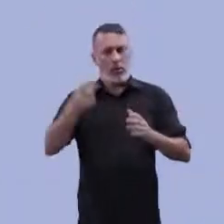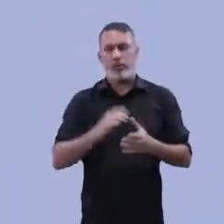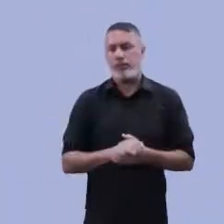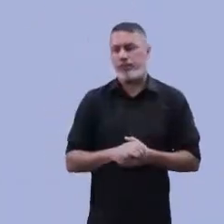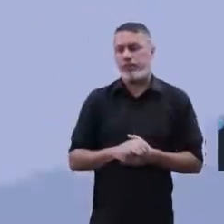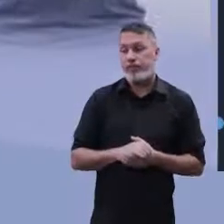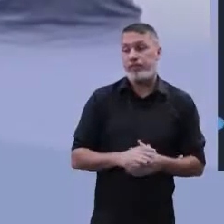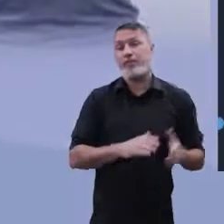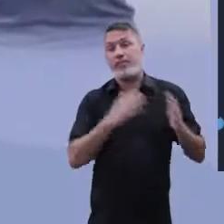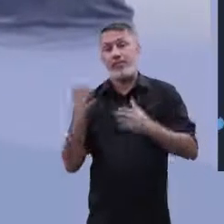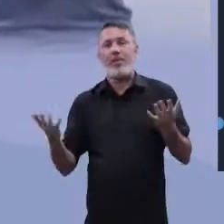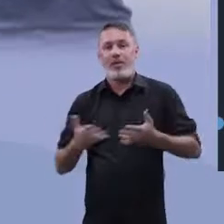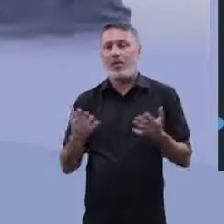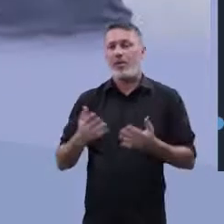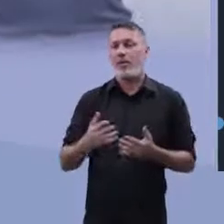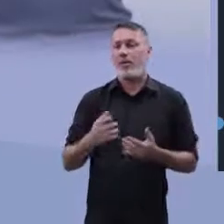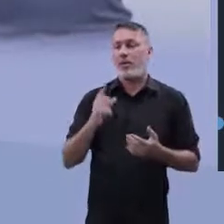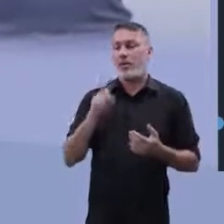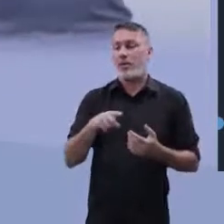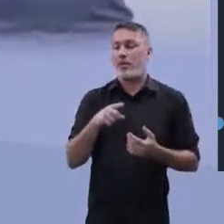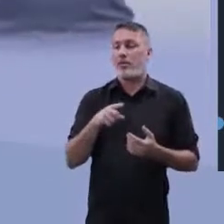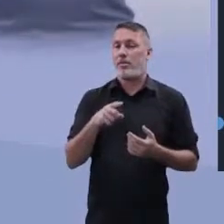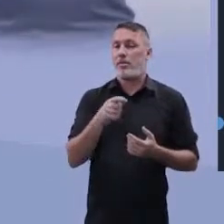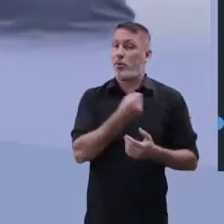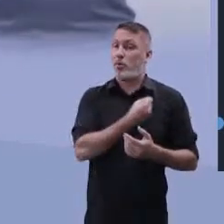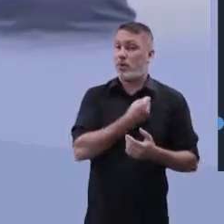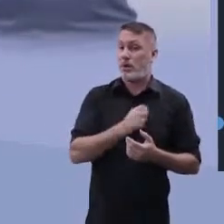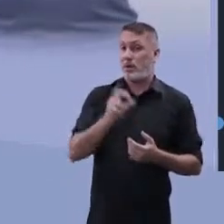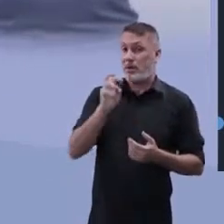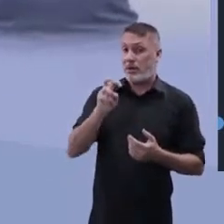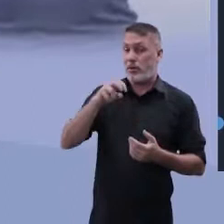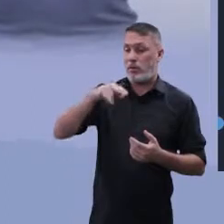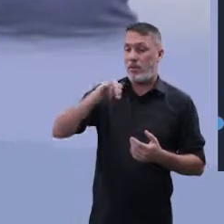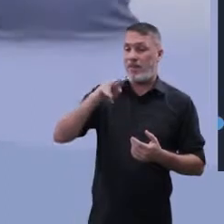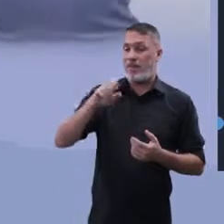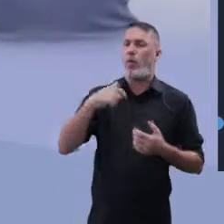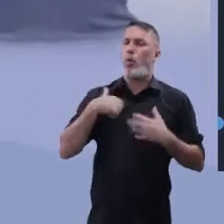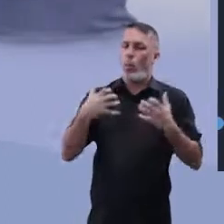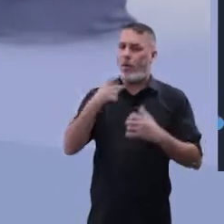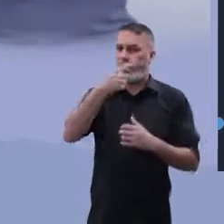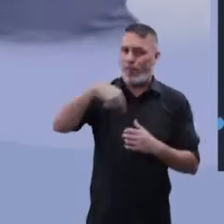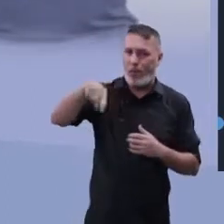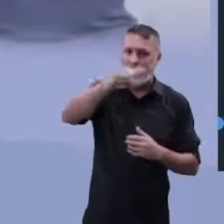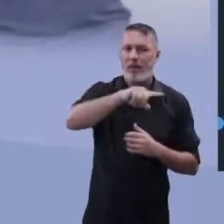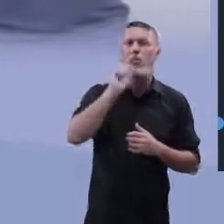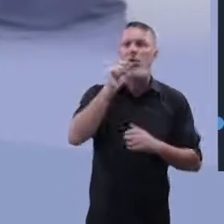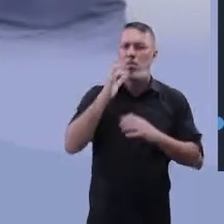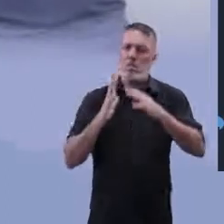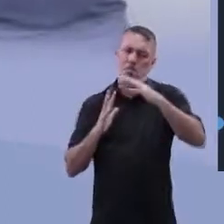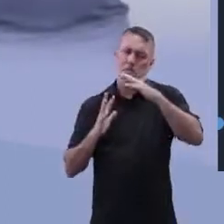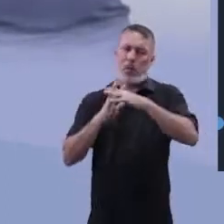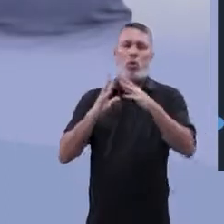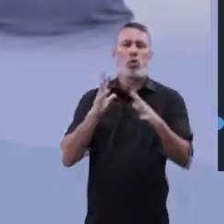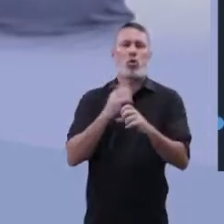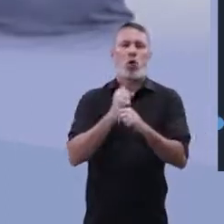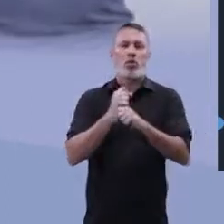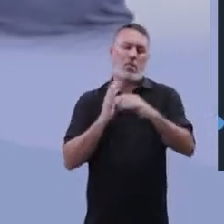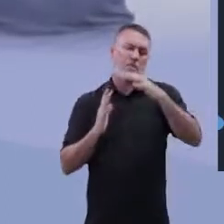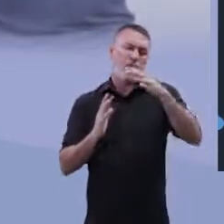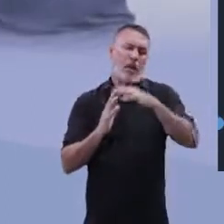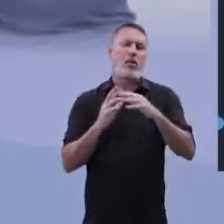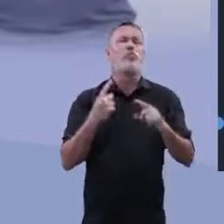vocês já já. E o nível 4, né, o nível 5 é o que nós esperamos e realmente vocês vão